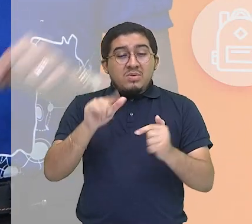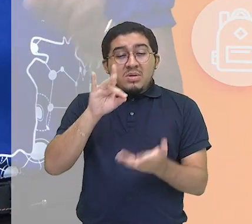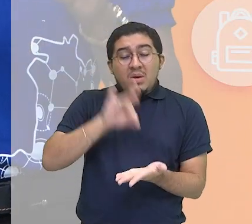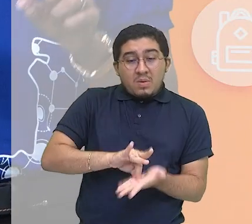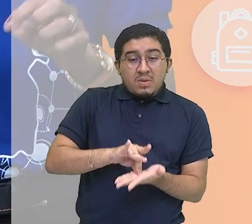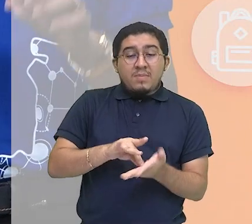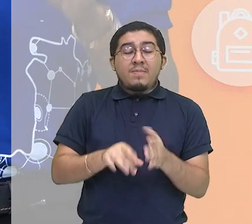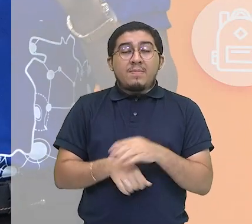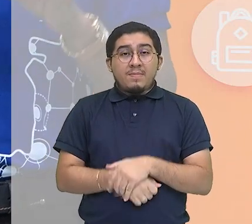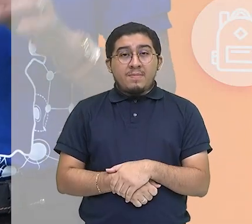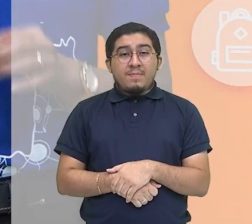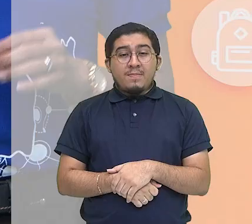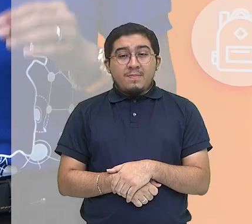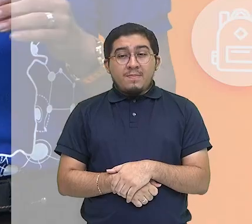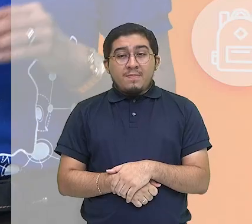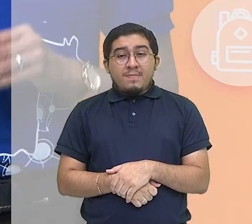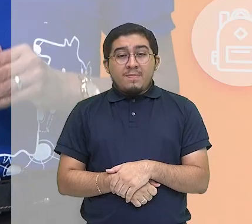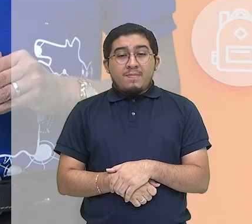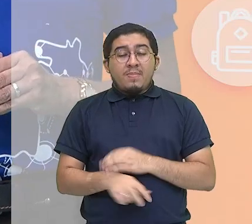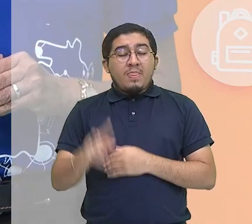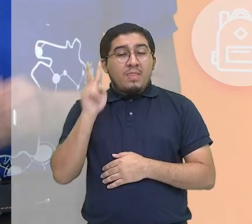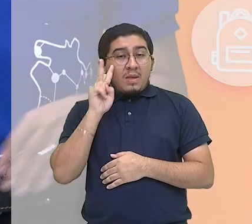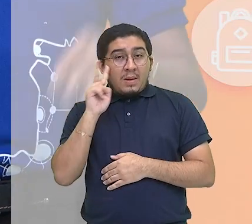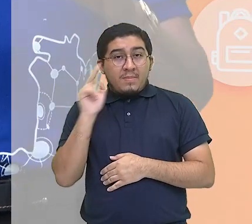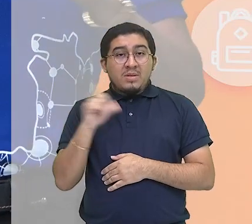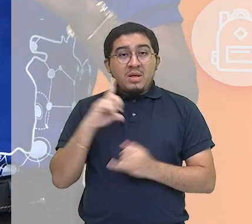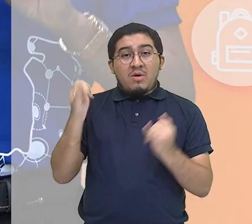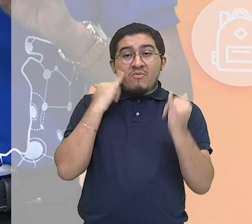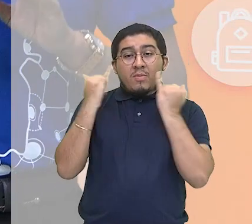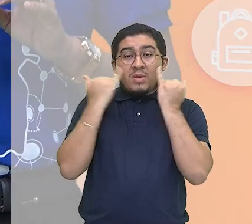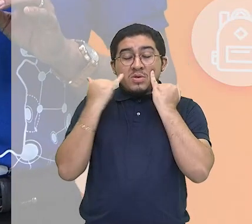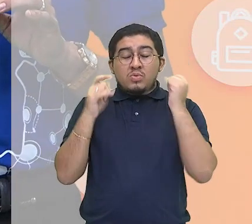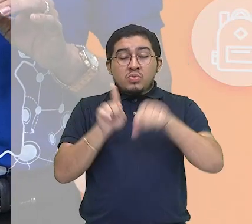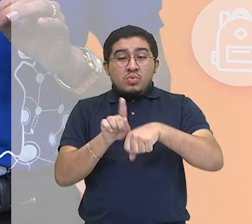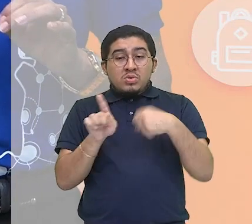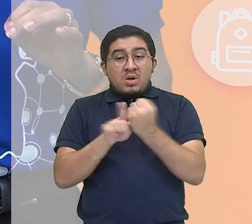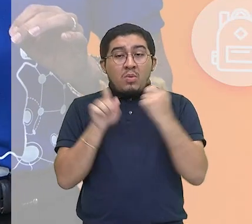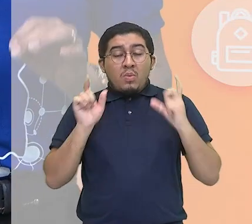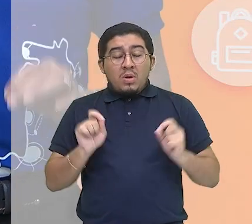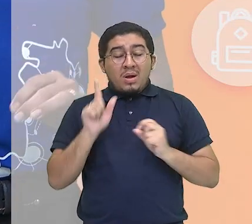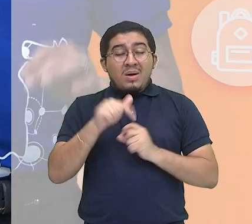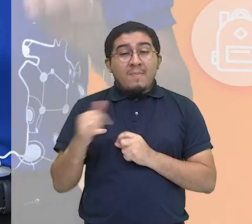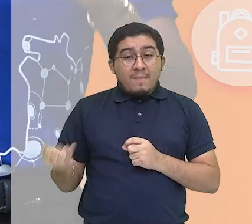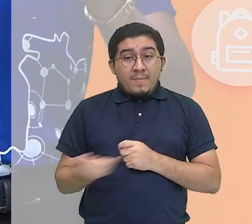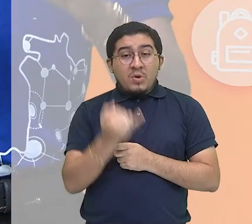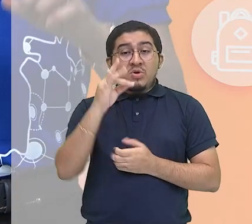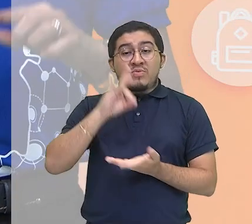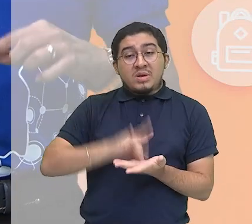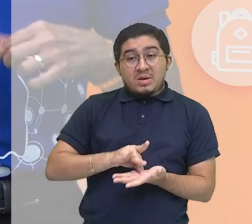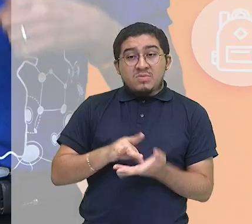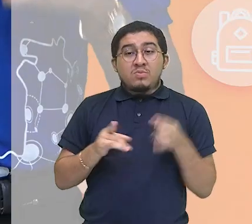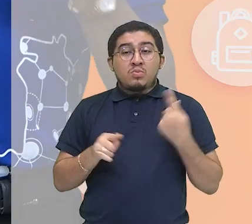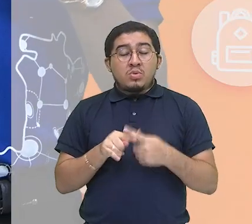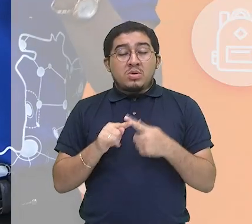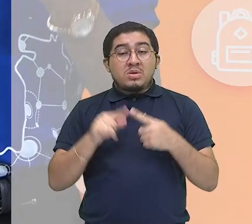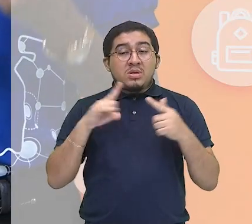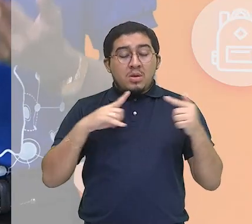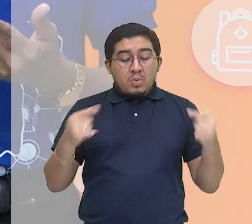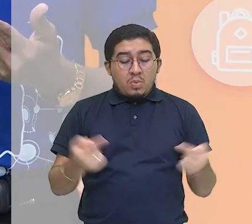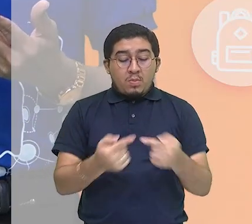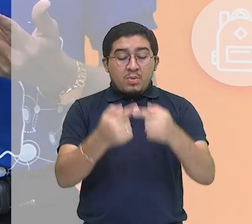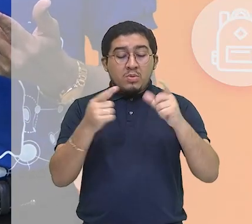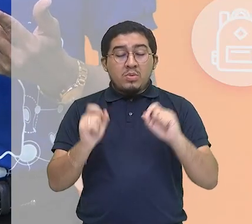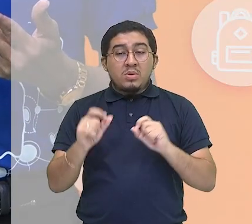intervenção. Por isso, nós afirmamos que os dados sociais são muito importantes, porque eles compõem